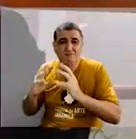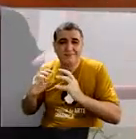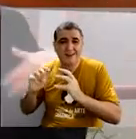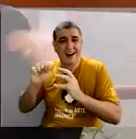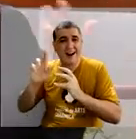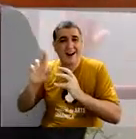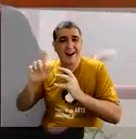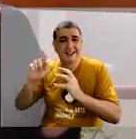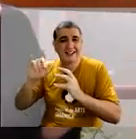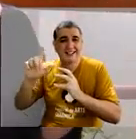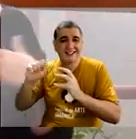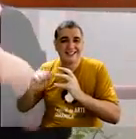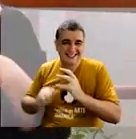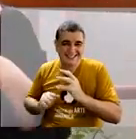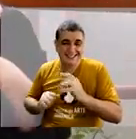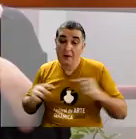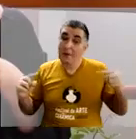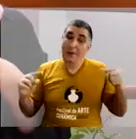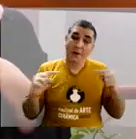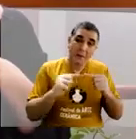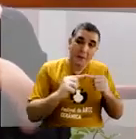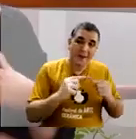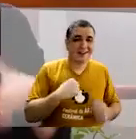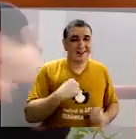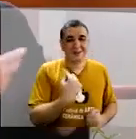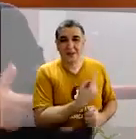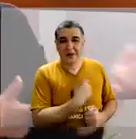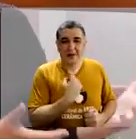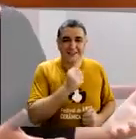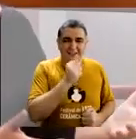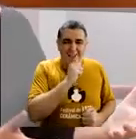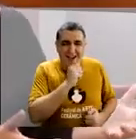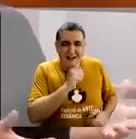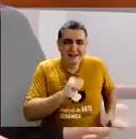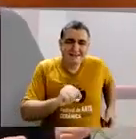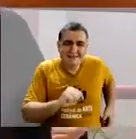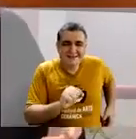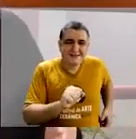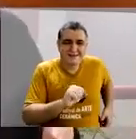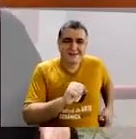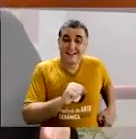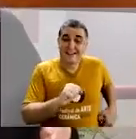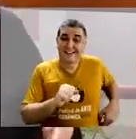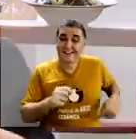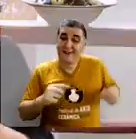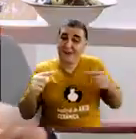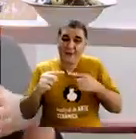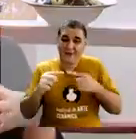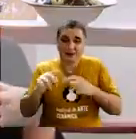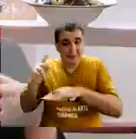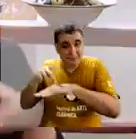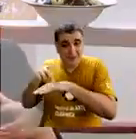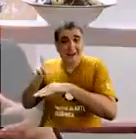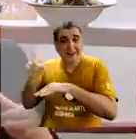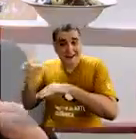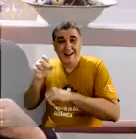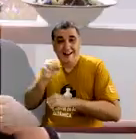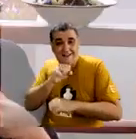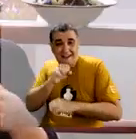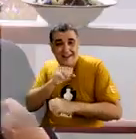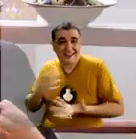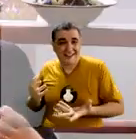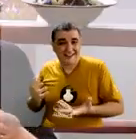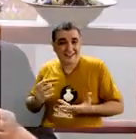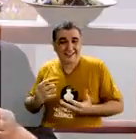brinco sempre, ela está envelhecendo assim como nós, só que o nosso processo é mais rápido. Então,